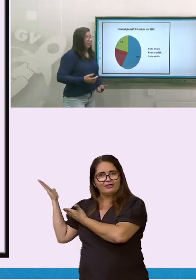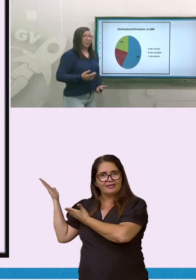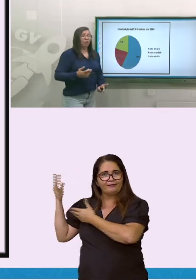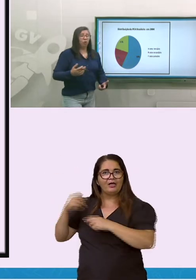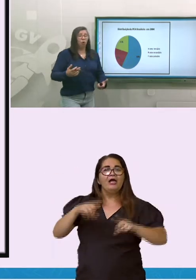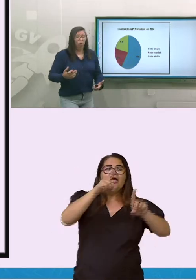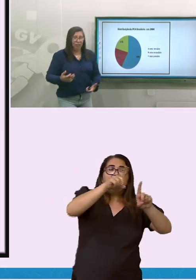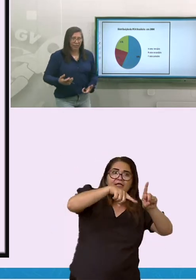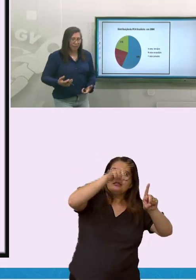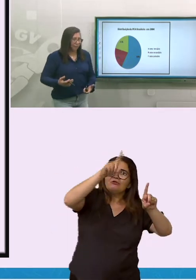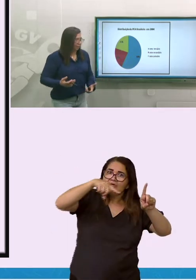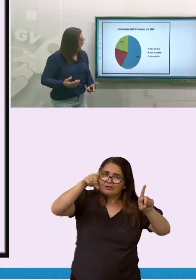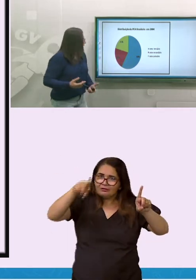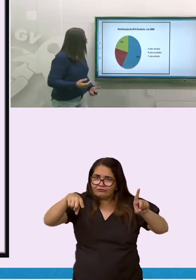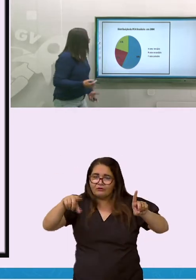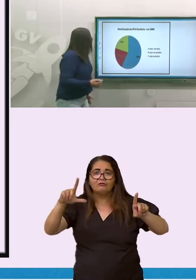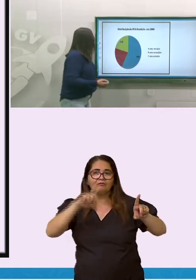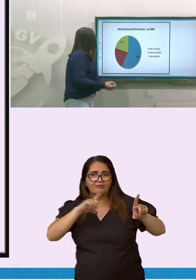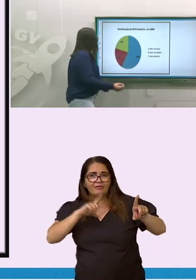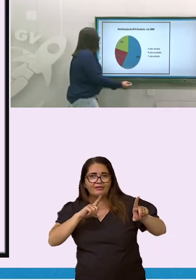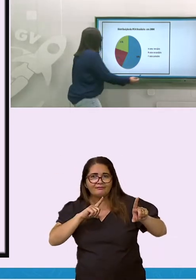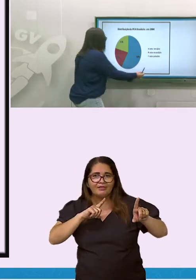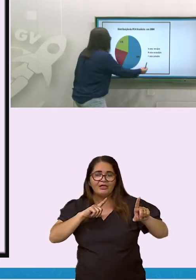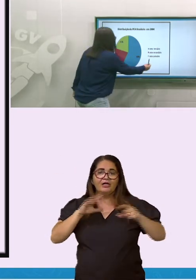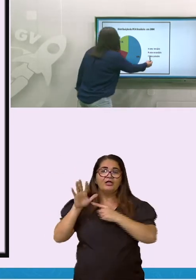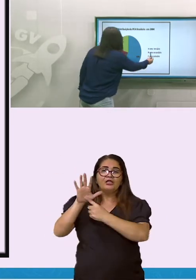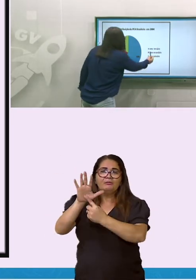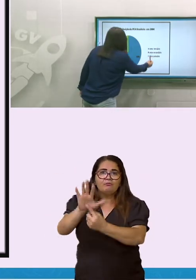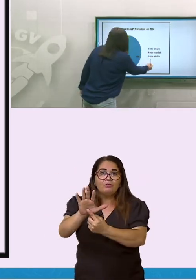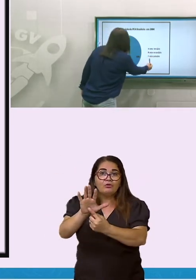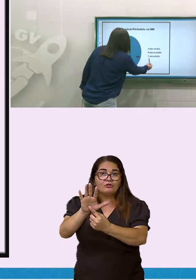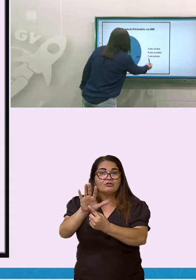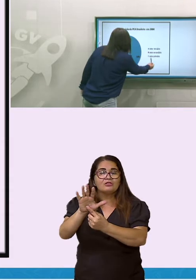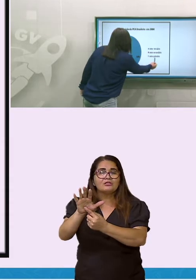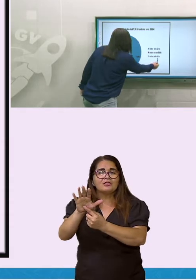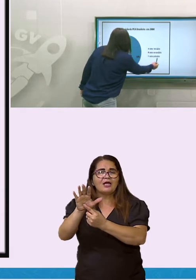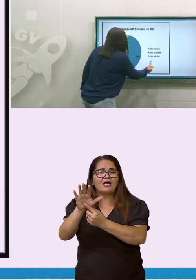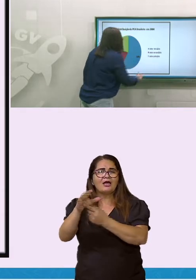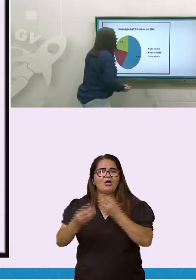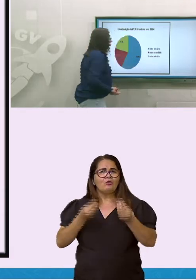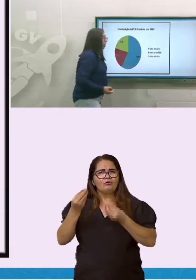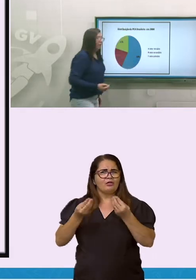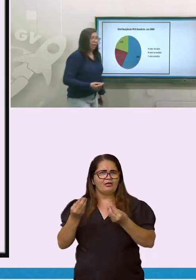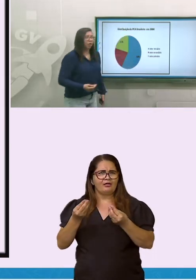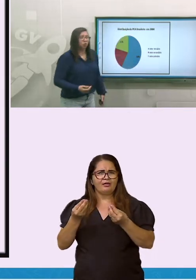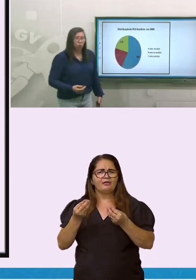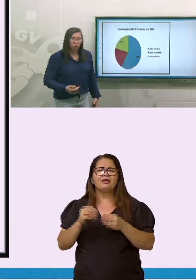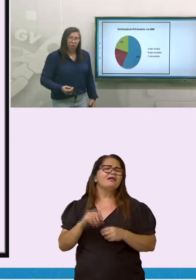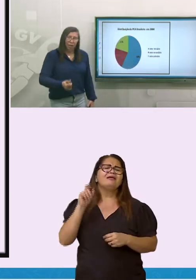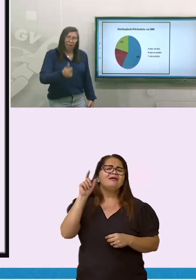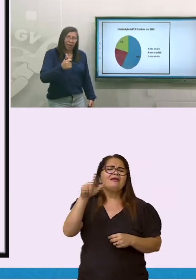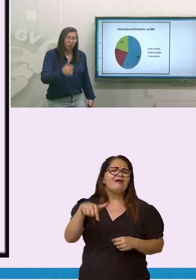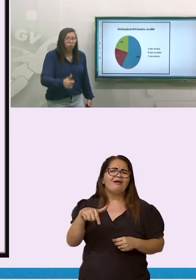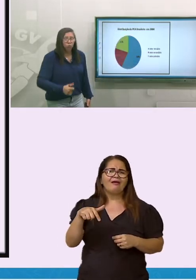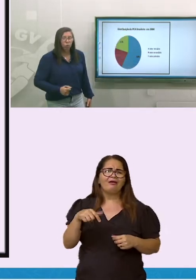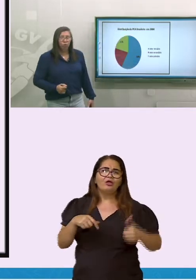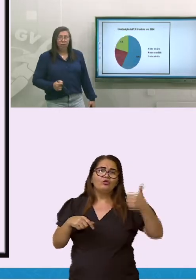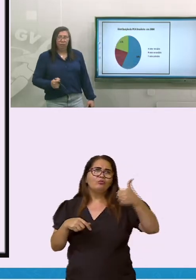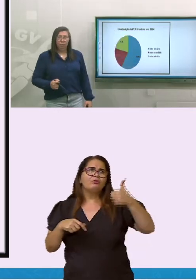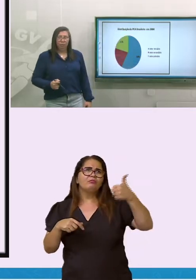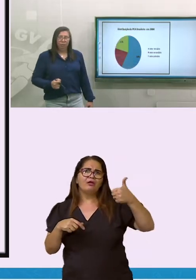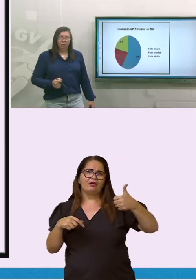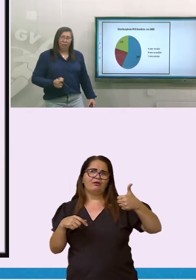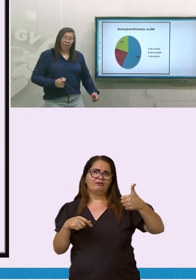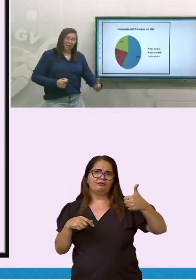pelos setores, tá? Então, olhem bem, no setor primário, o que é isso? Na